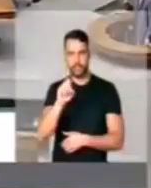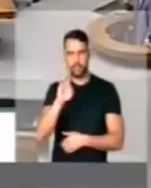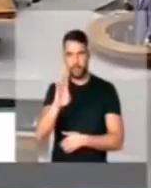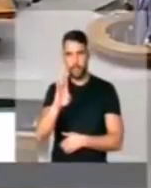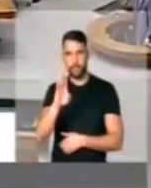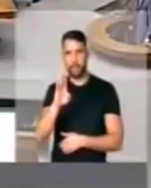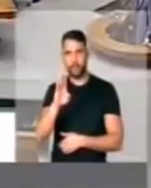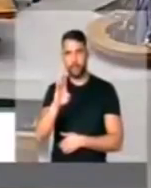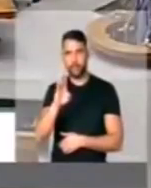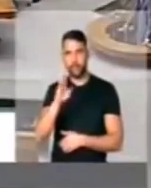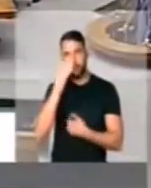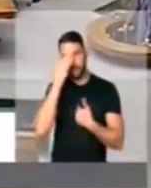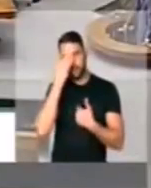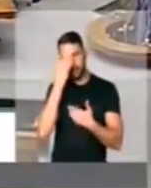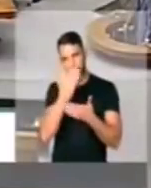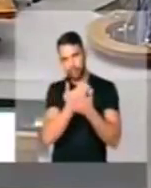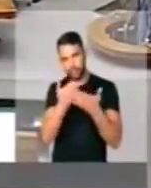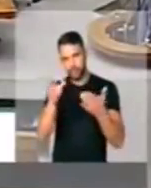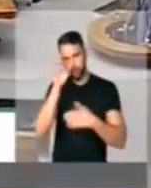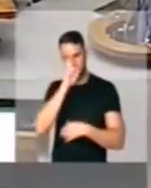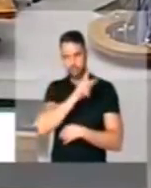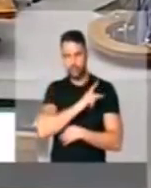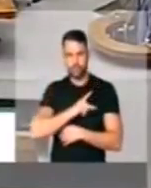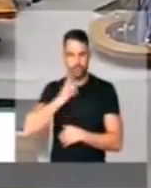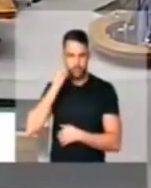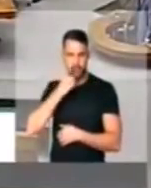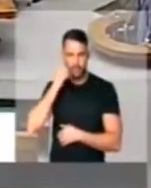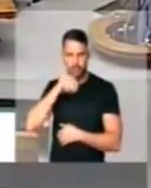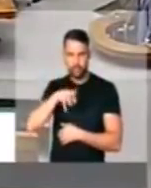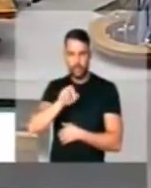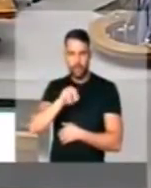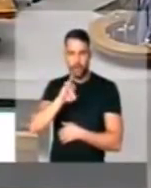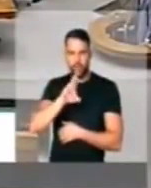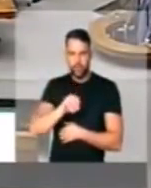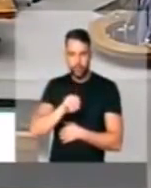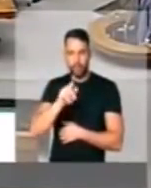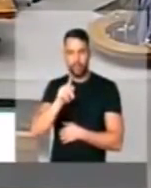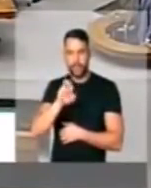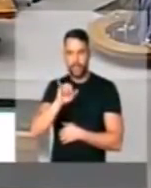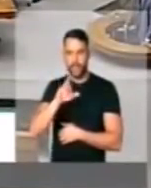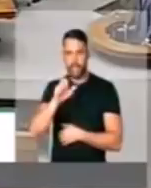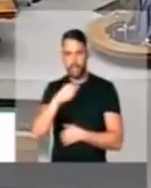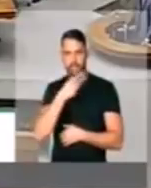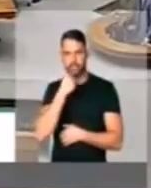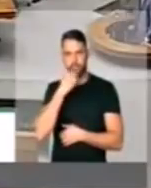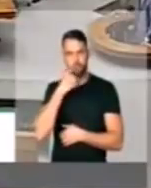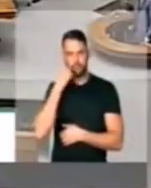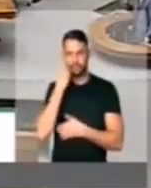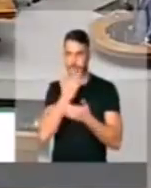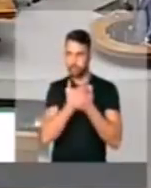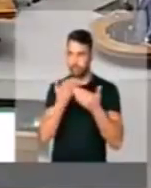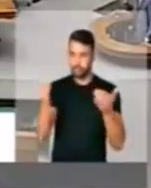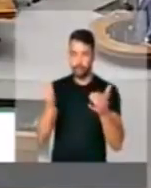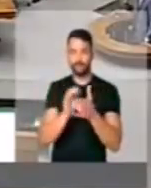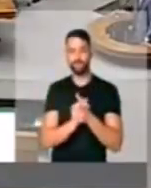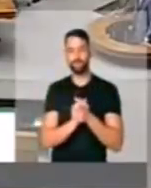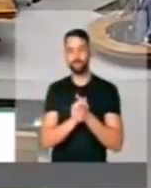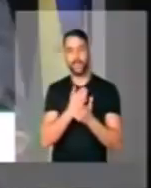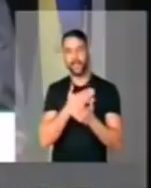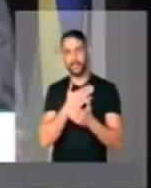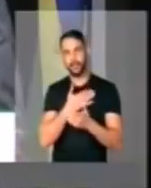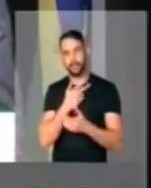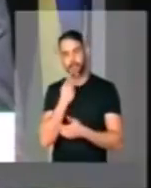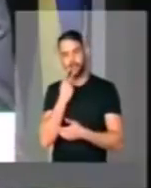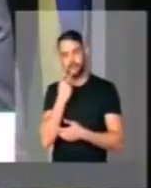autoridades. Agradeço, senhor presidente, deputado Mauro Pereira, senhoras deputadas, deputados. Eu